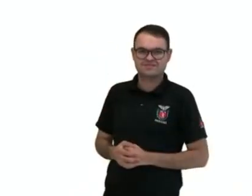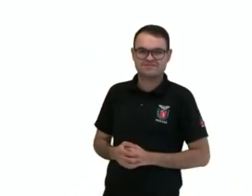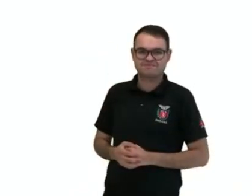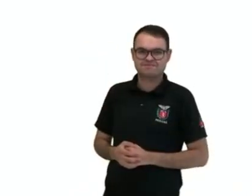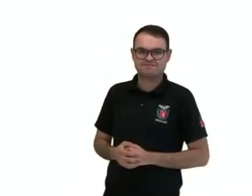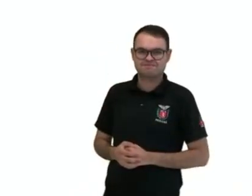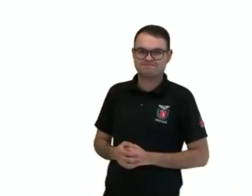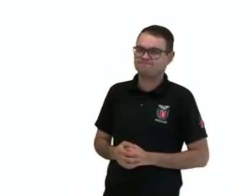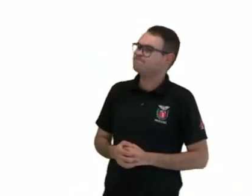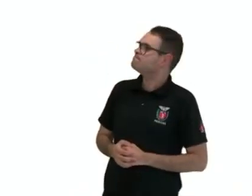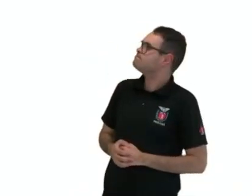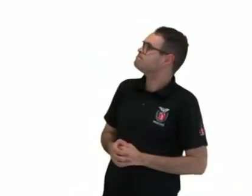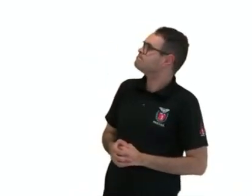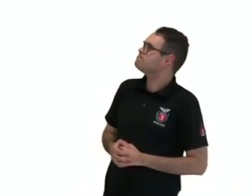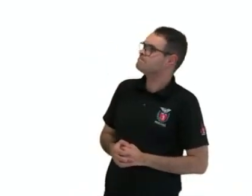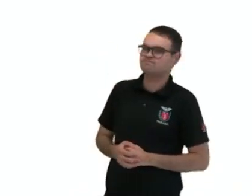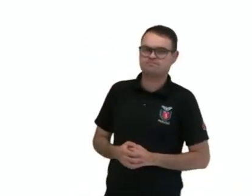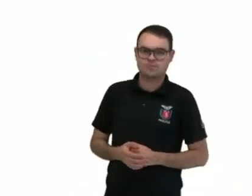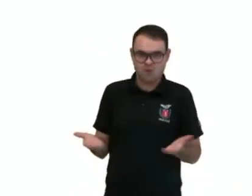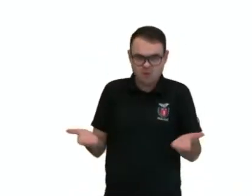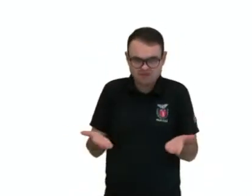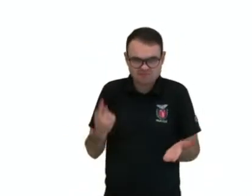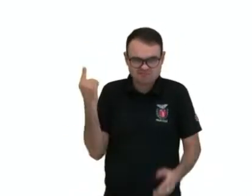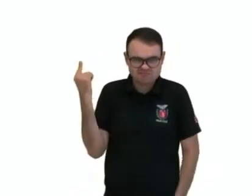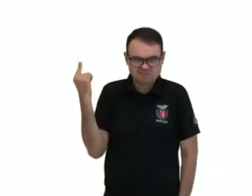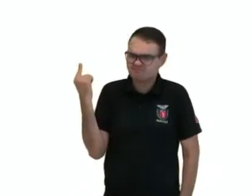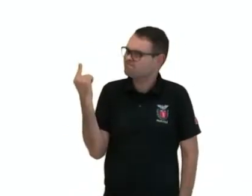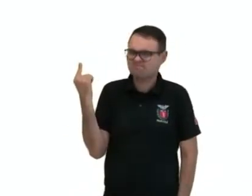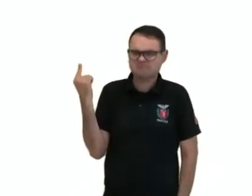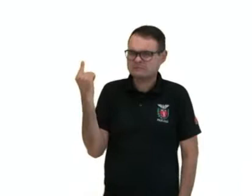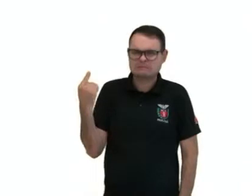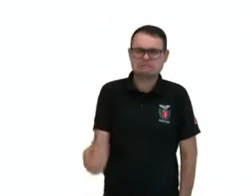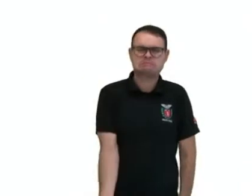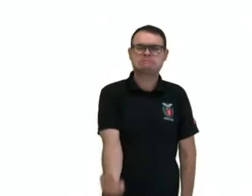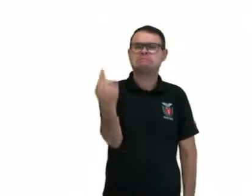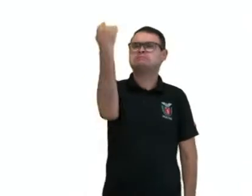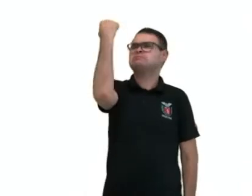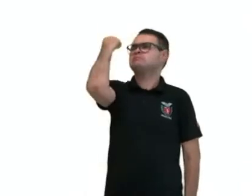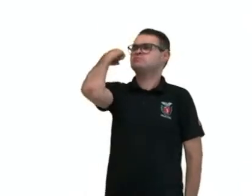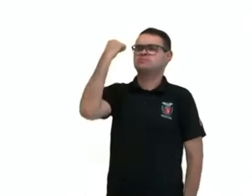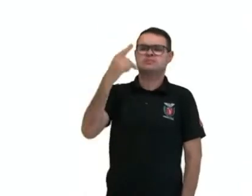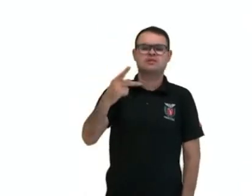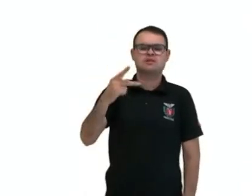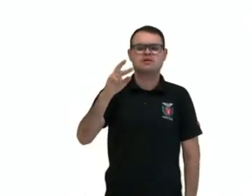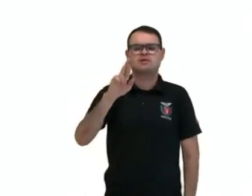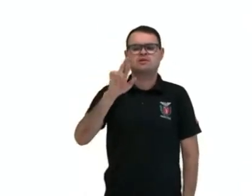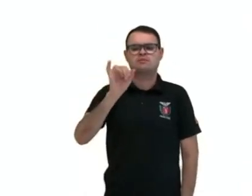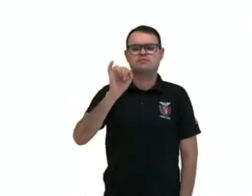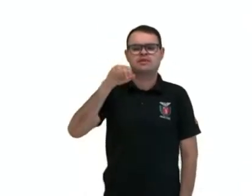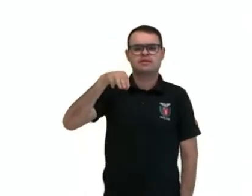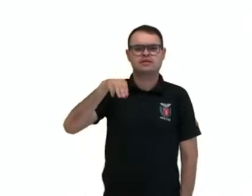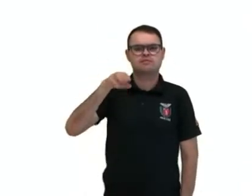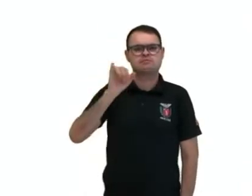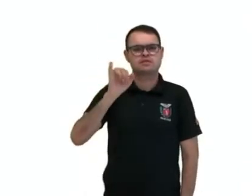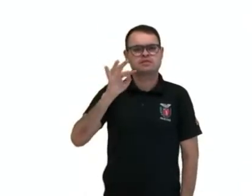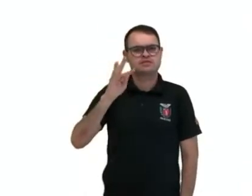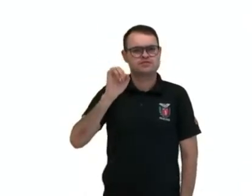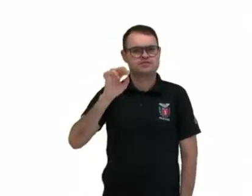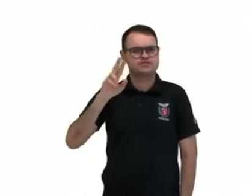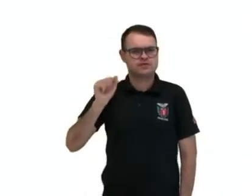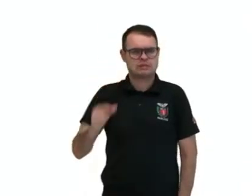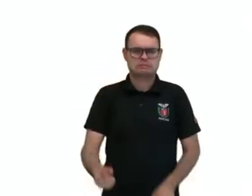a Terra, não de hoje, é a Terra primitiva, lá nas suas origens. Então, repare